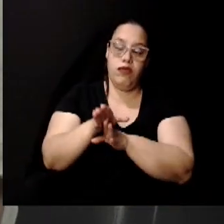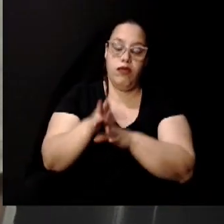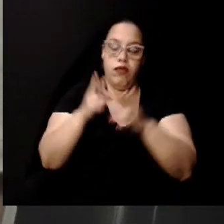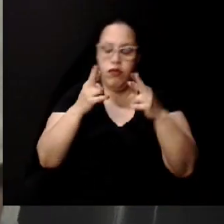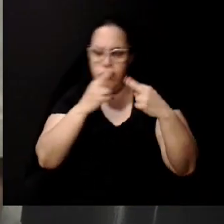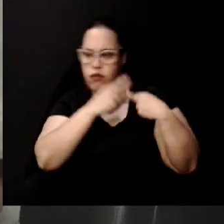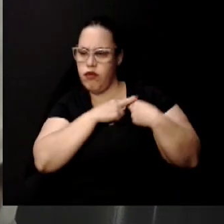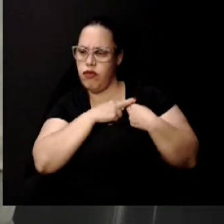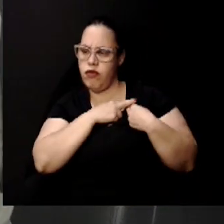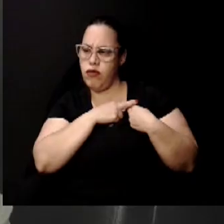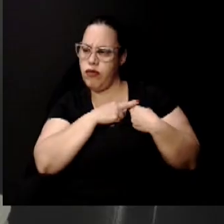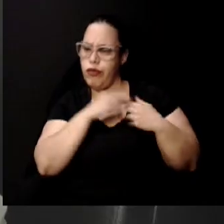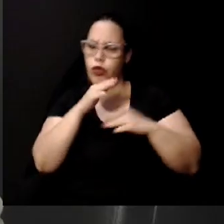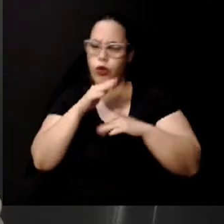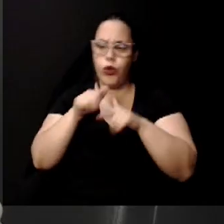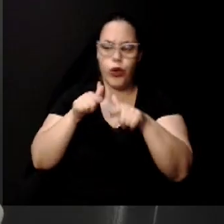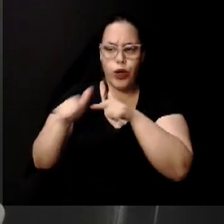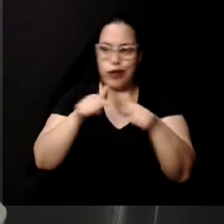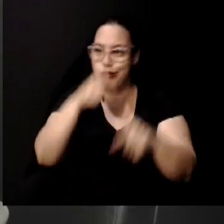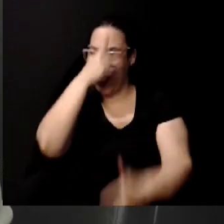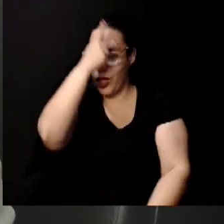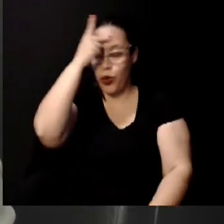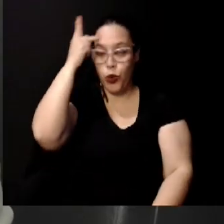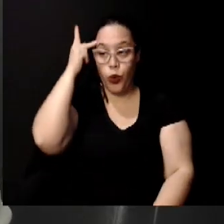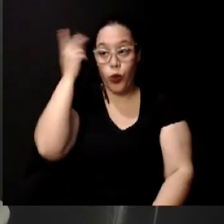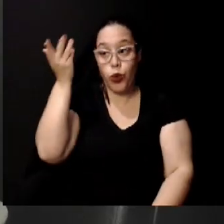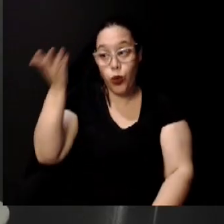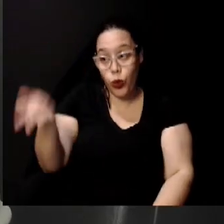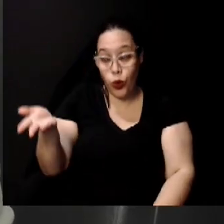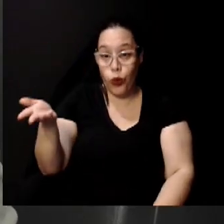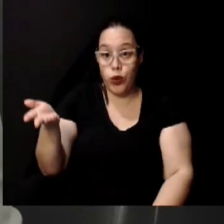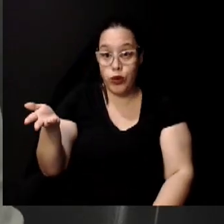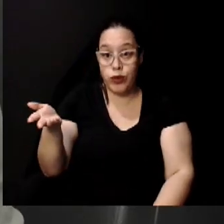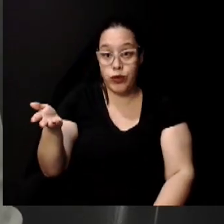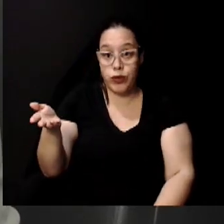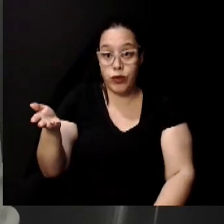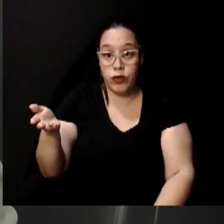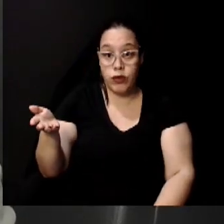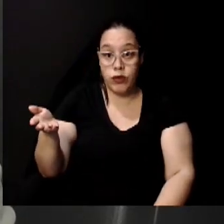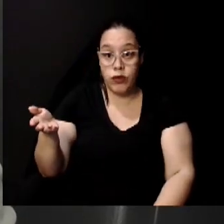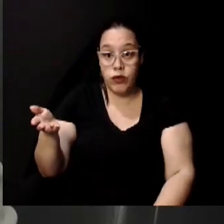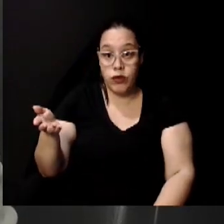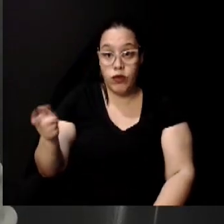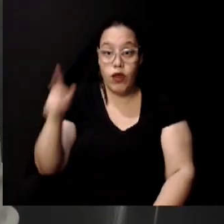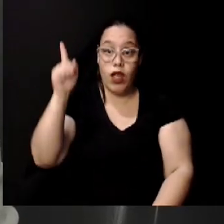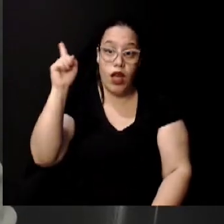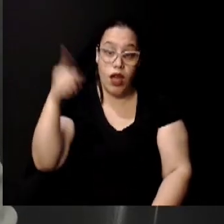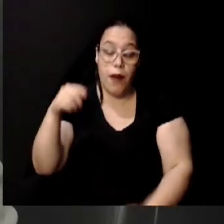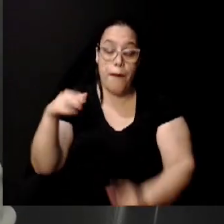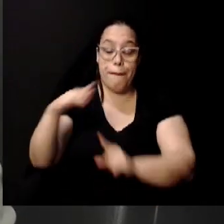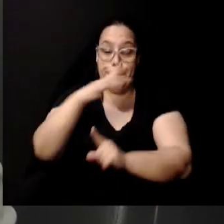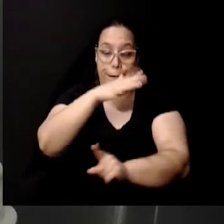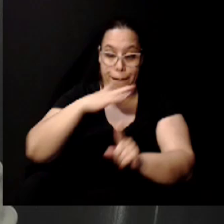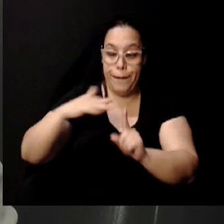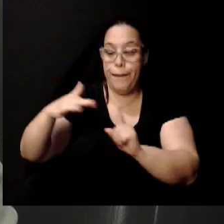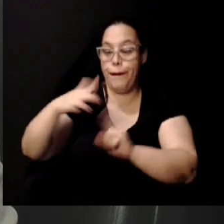seus trabalhadores, né? Então, eu acho que isso é essencial. A questão ambiental é também porque